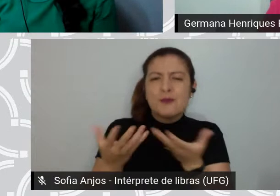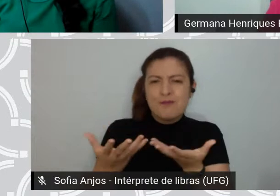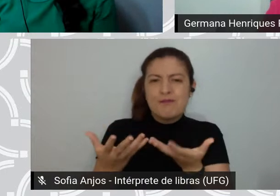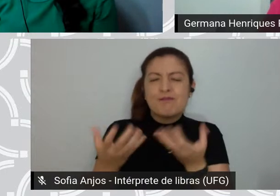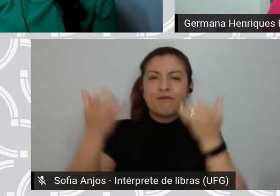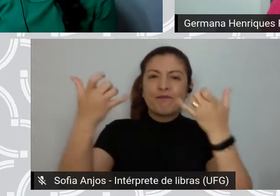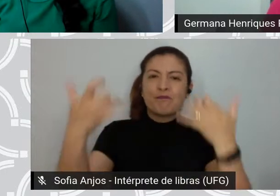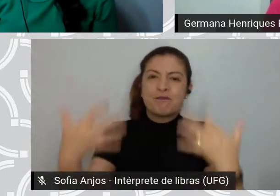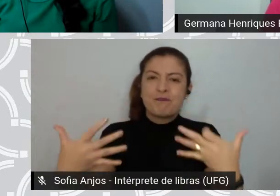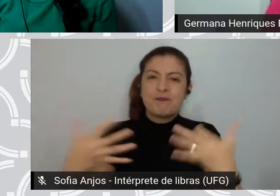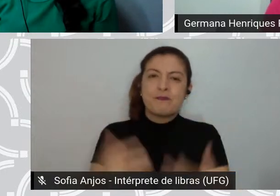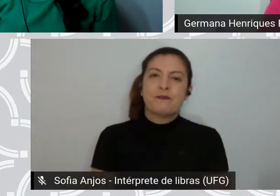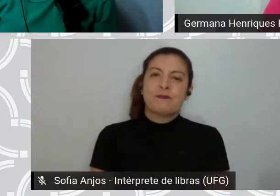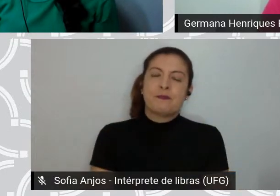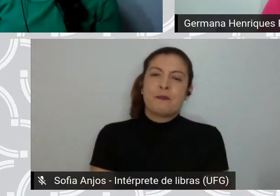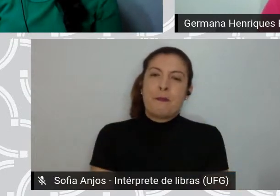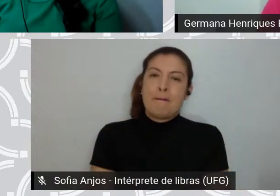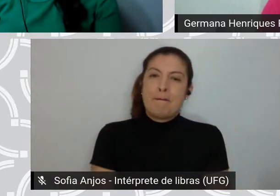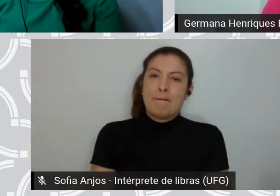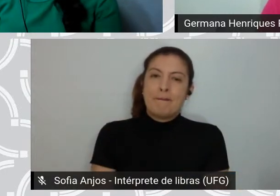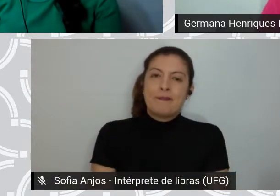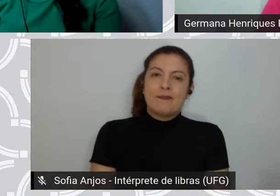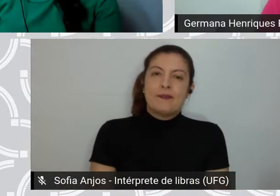fiz uma participação